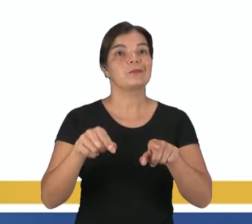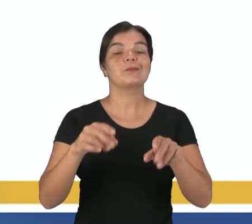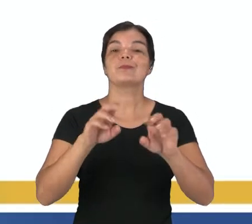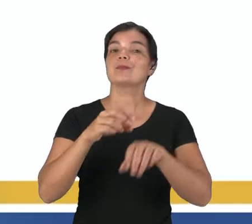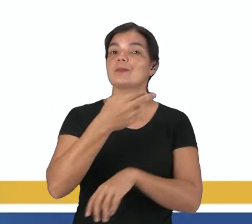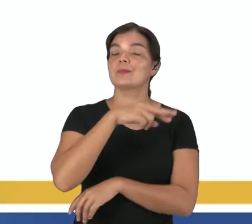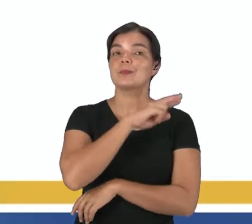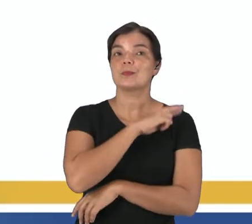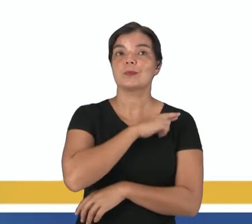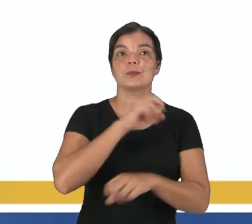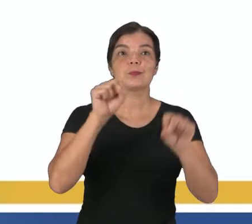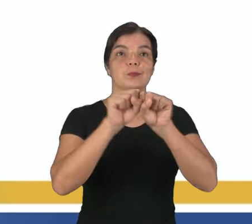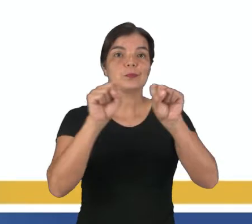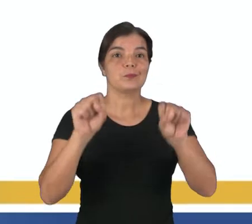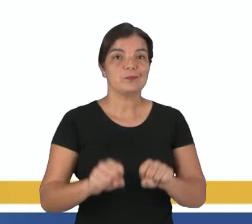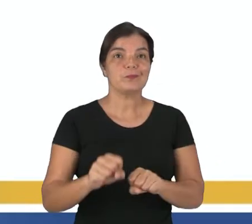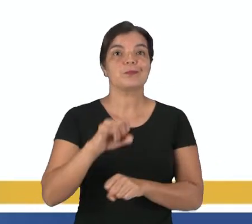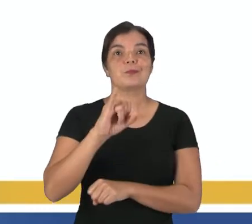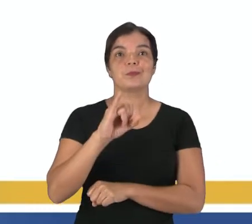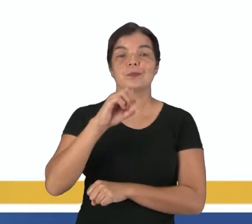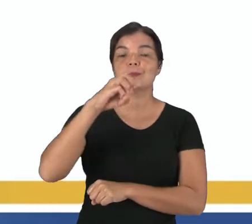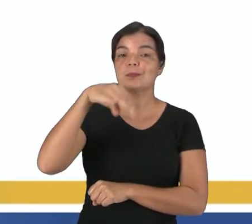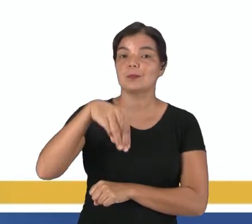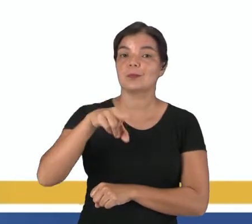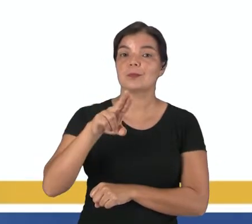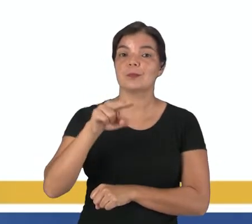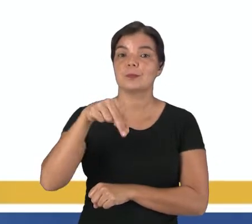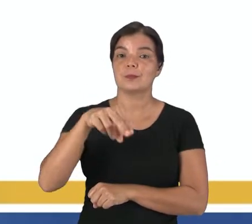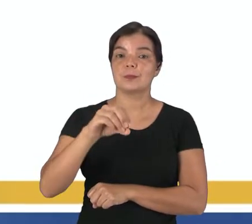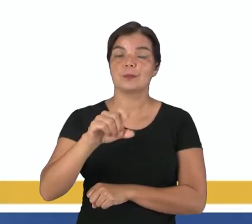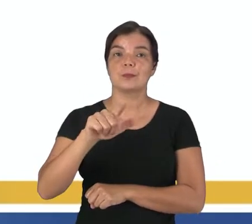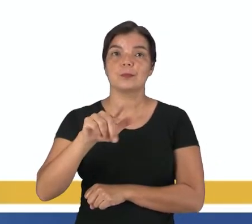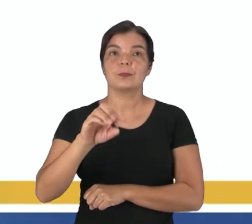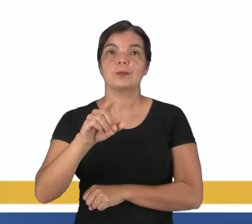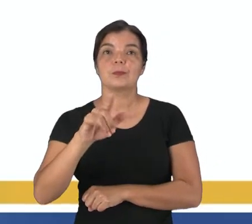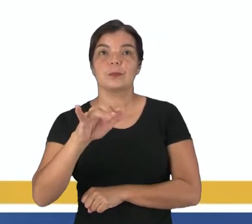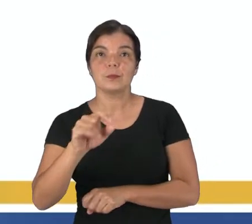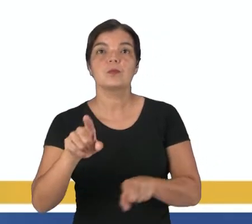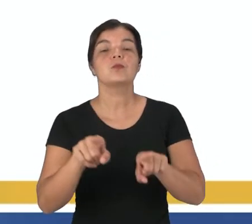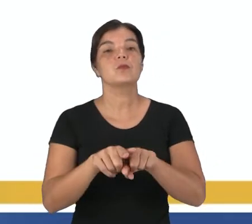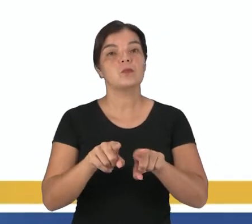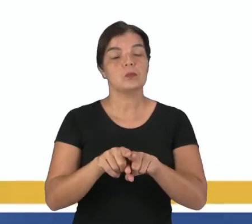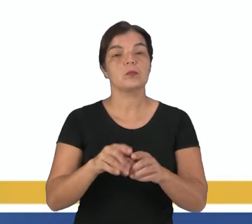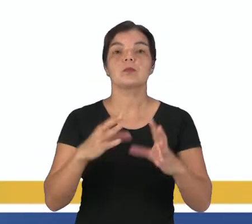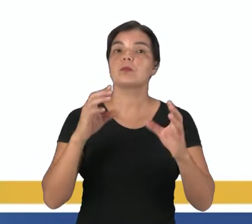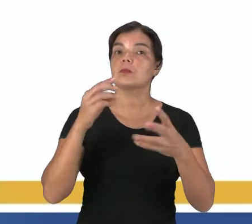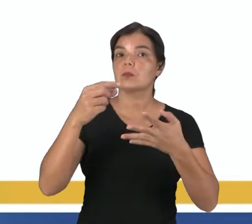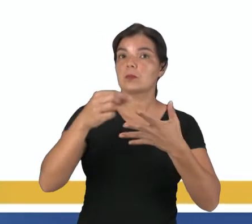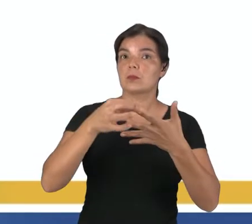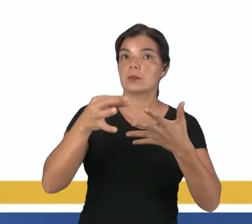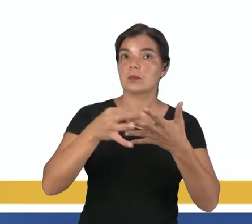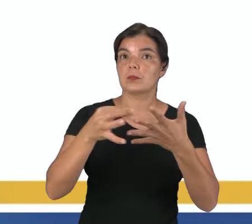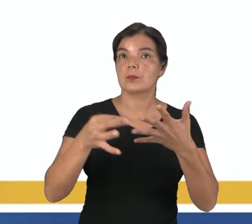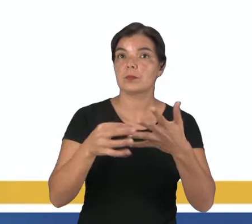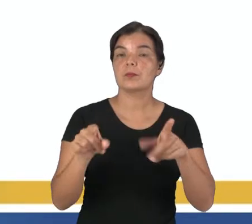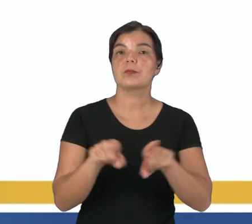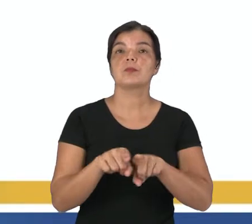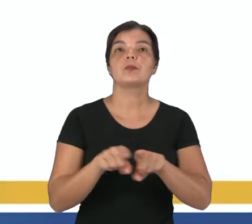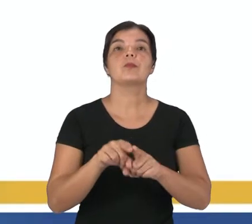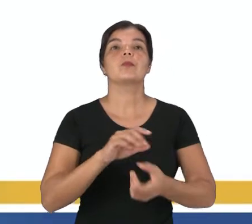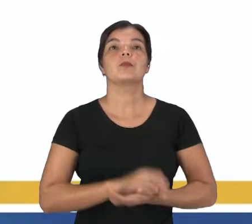são responsáveis pelo sistema imunológico, né? Os linfócitos, eles são classificados